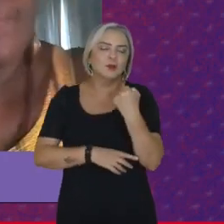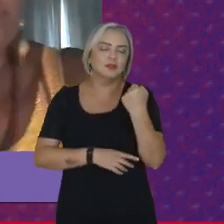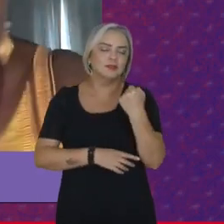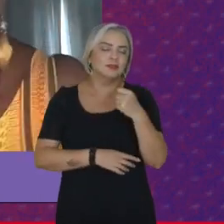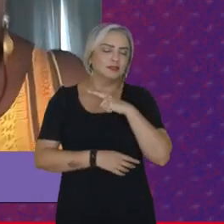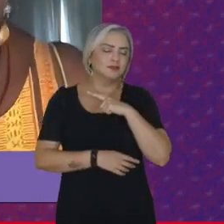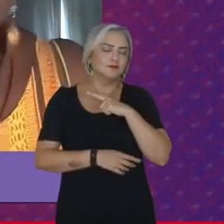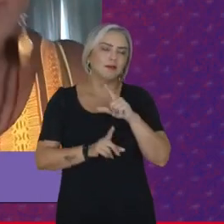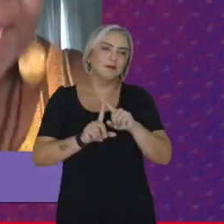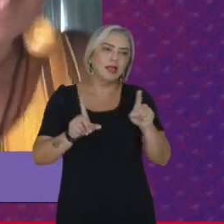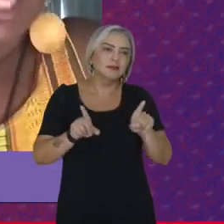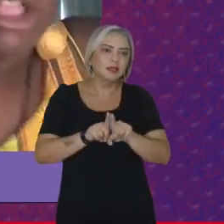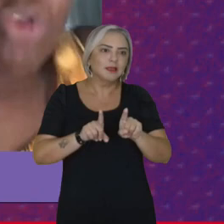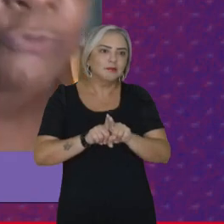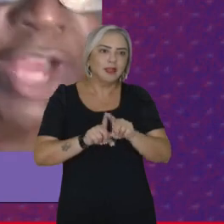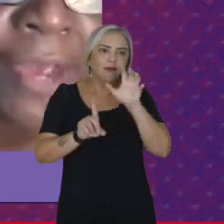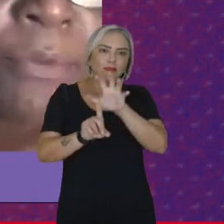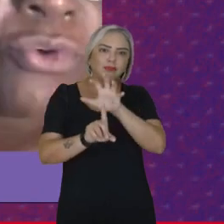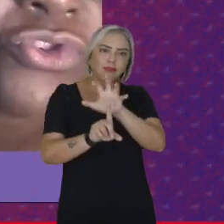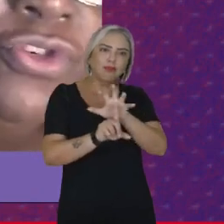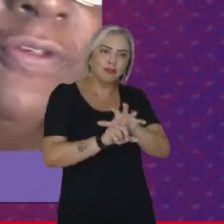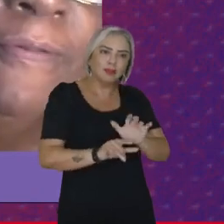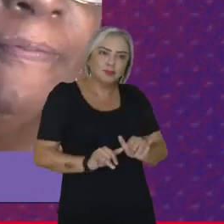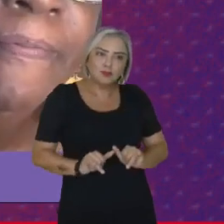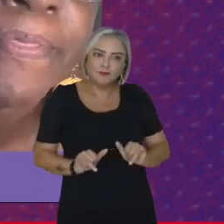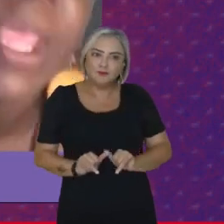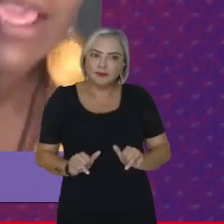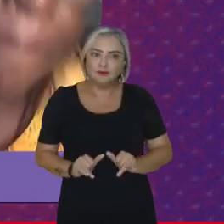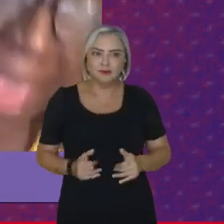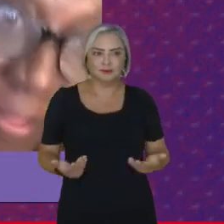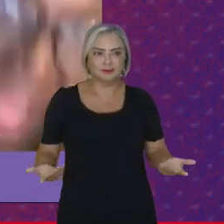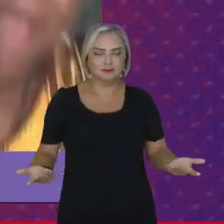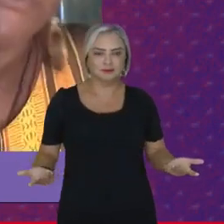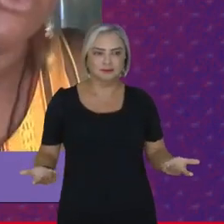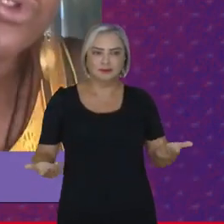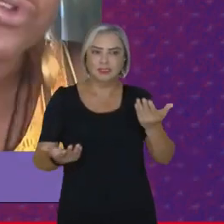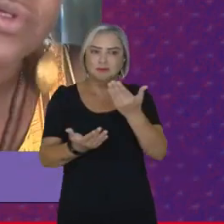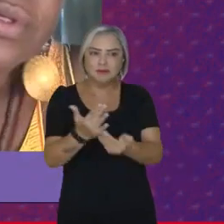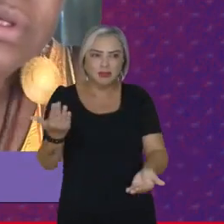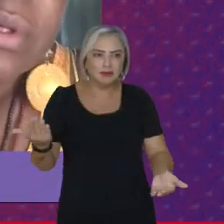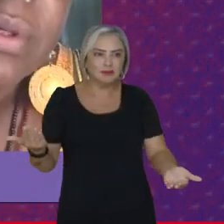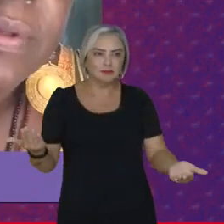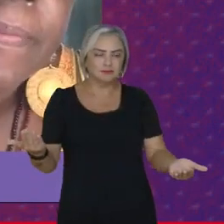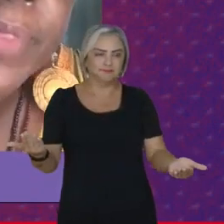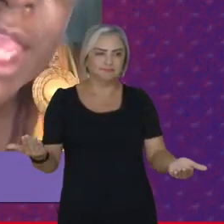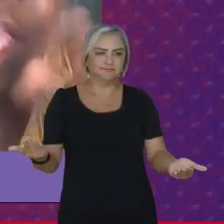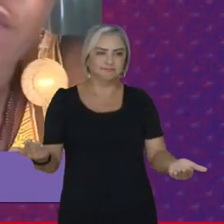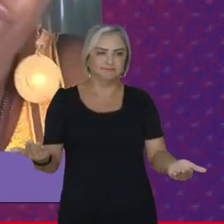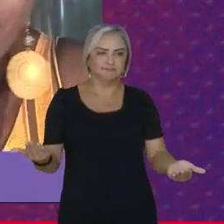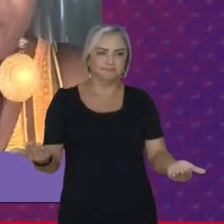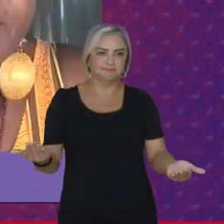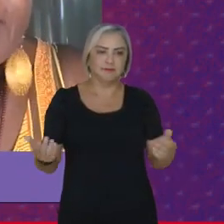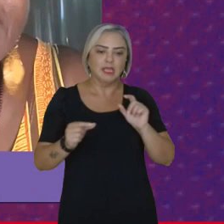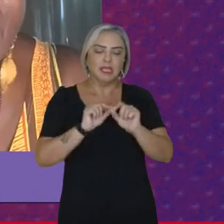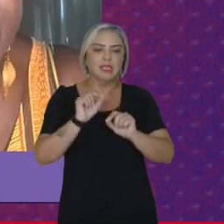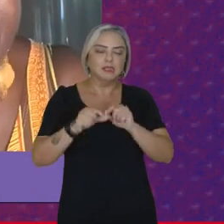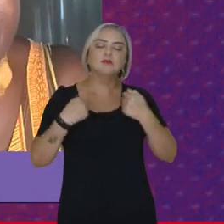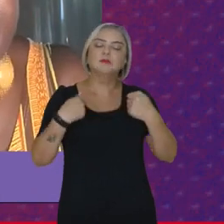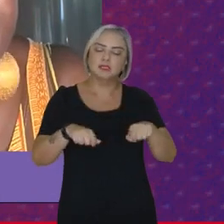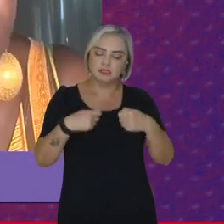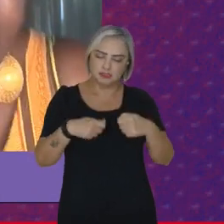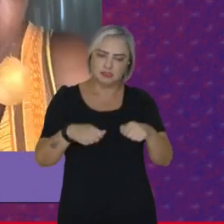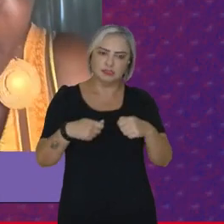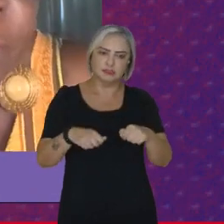obtidas e, ao mesmo tempo, de ataques que sofremos e que perdemos e que isso vai precisar